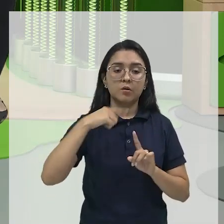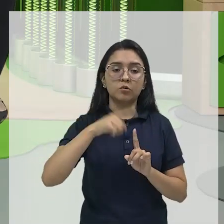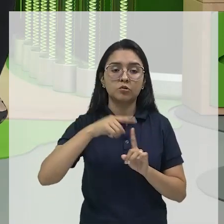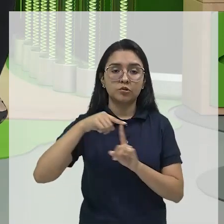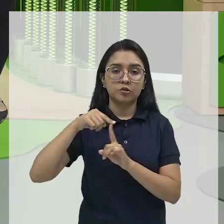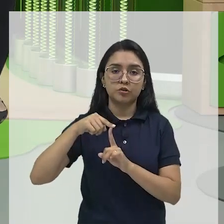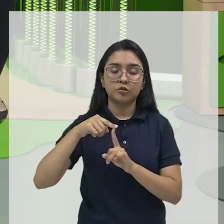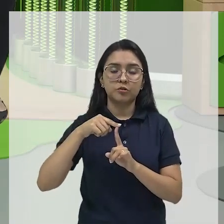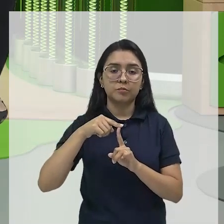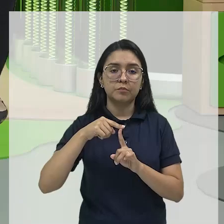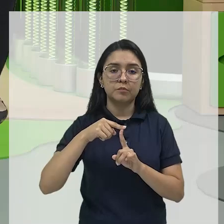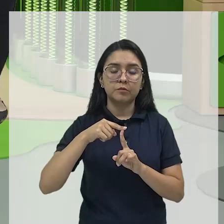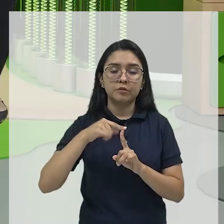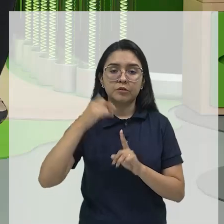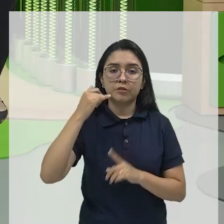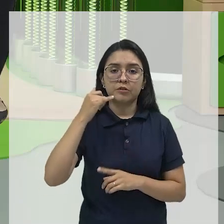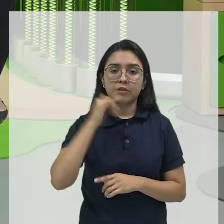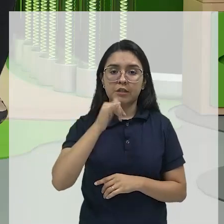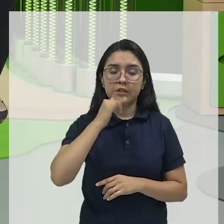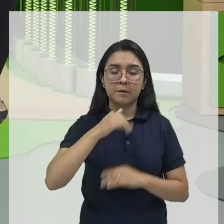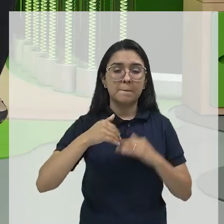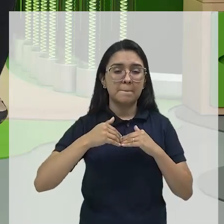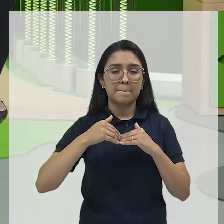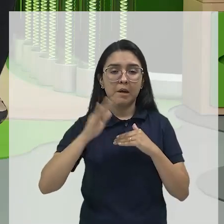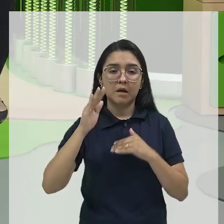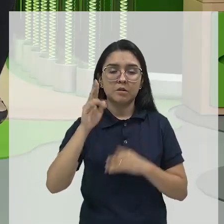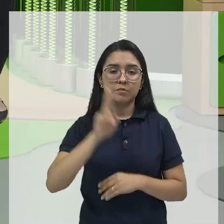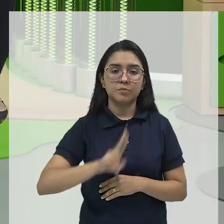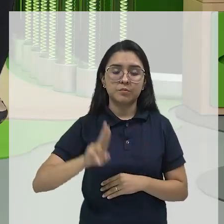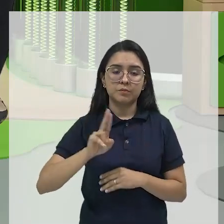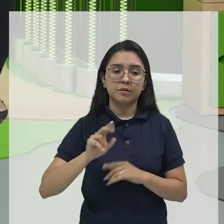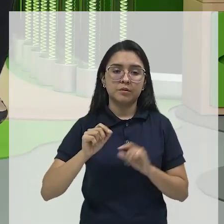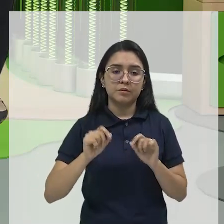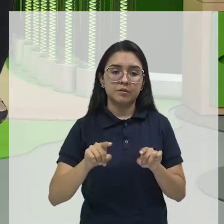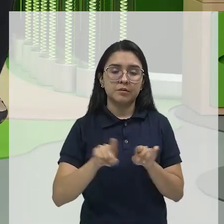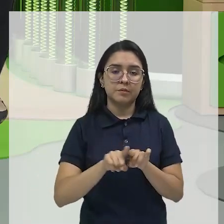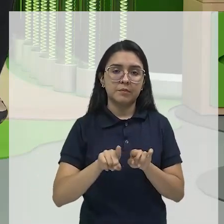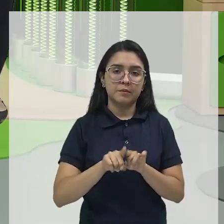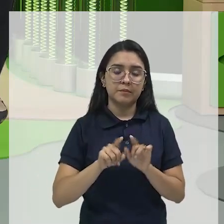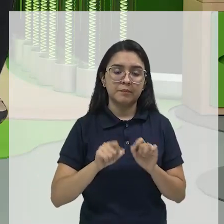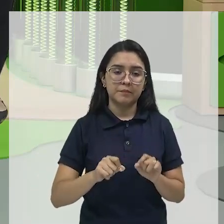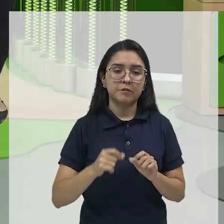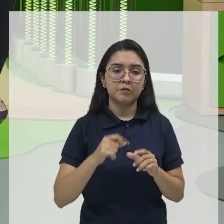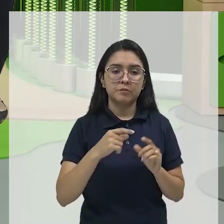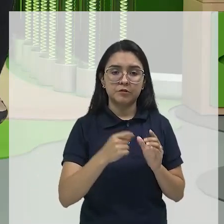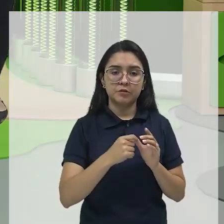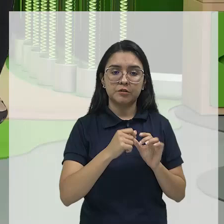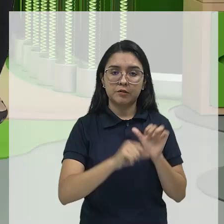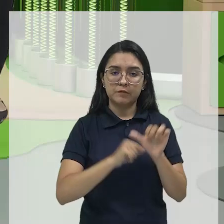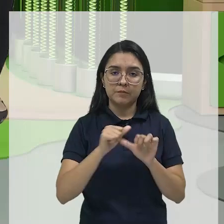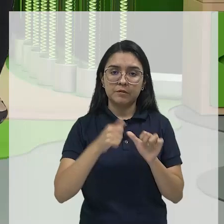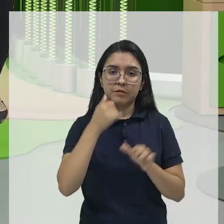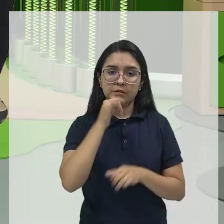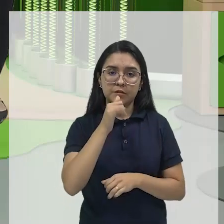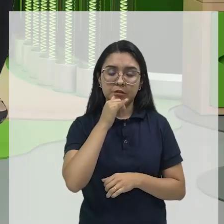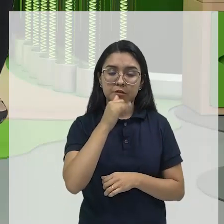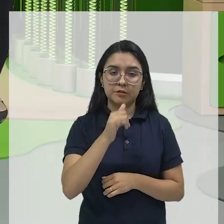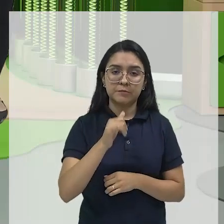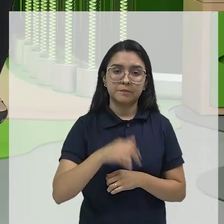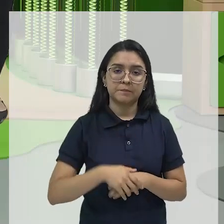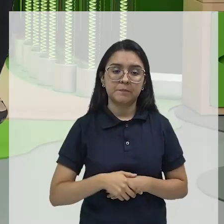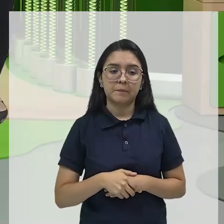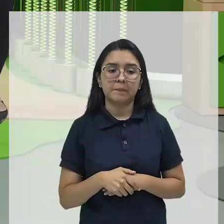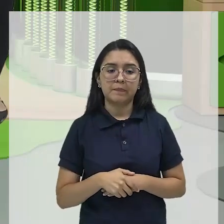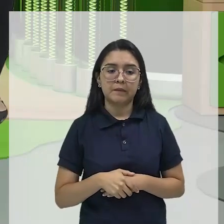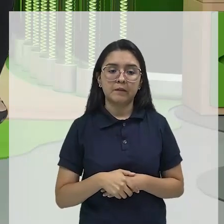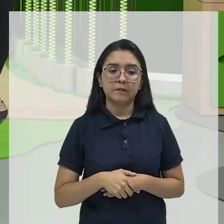de energia mais utilizado, esse é o tipo de transformação de energia, né? E é essa energia